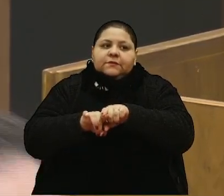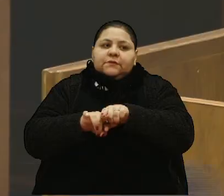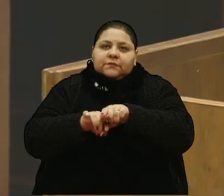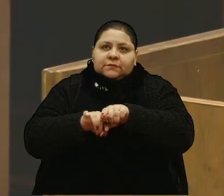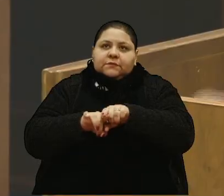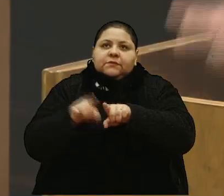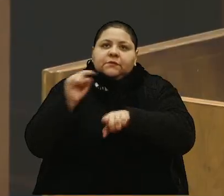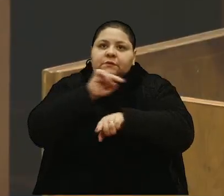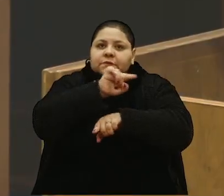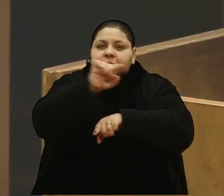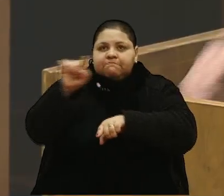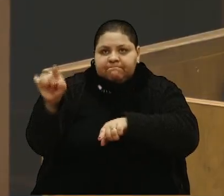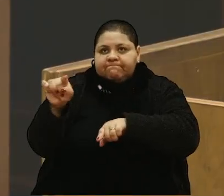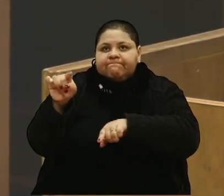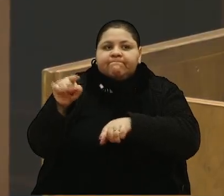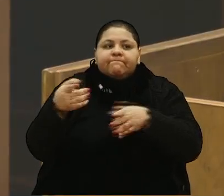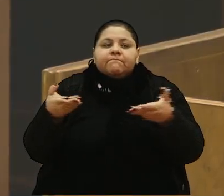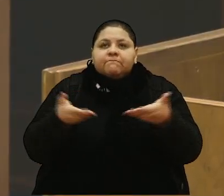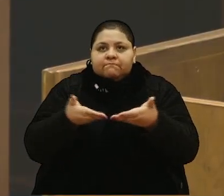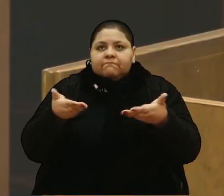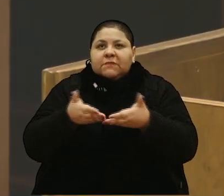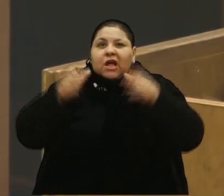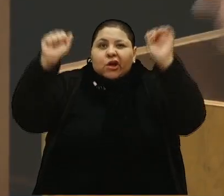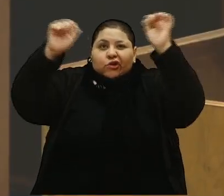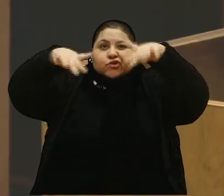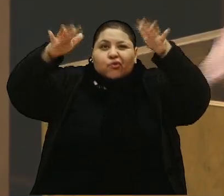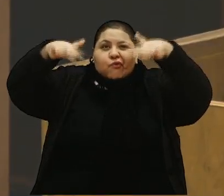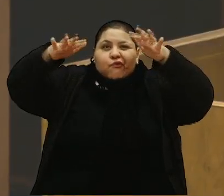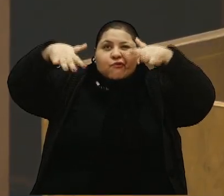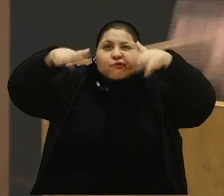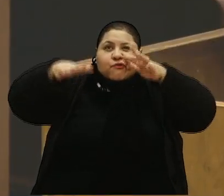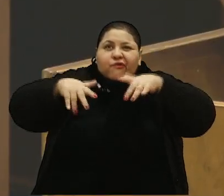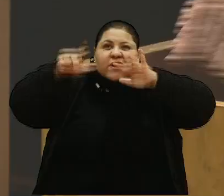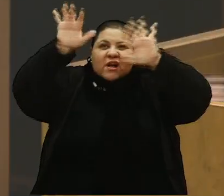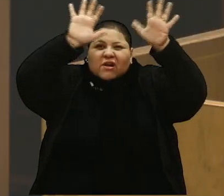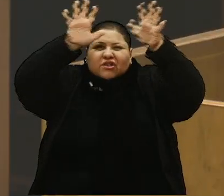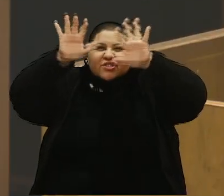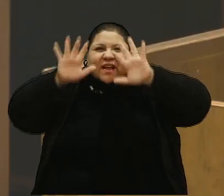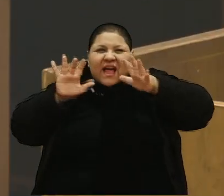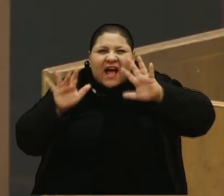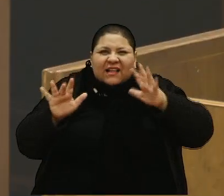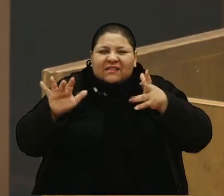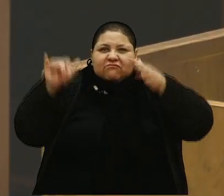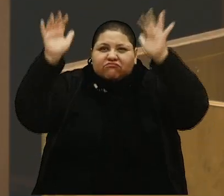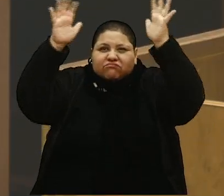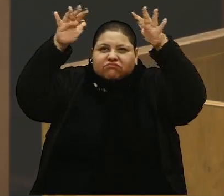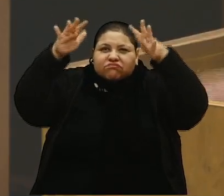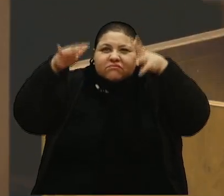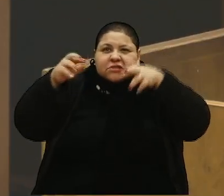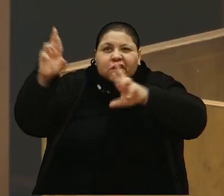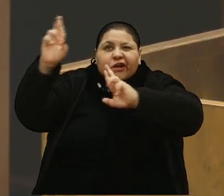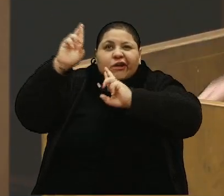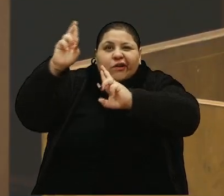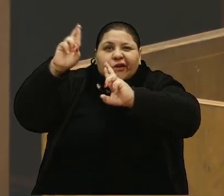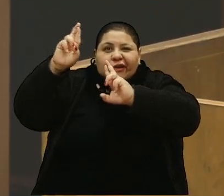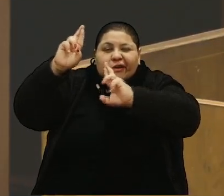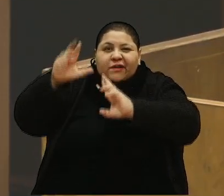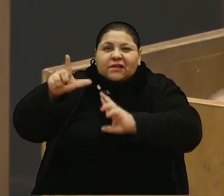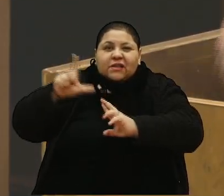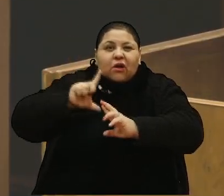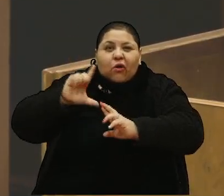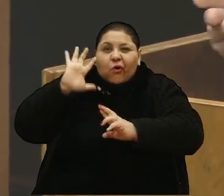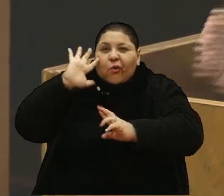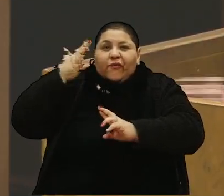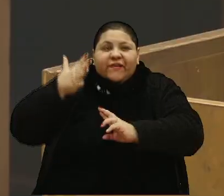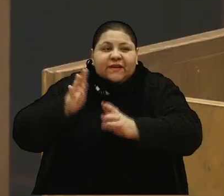Vocês não valorizam aquela pessoa que está lá embaixo da chuva, da geada, do tempo, torcendo que não dê uma tempesta, torcendo